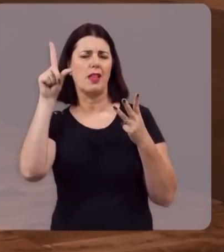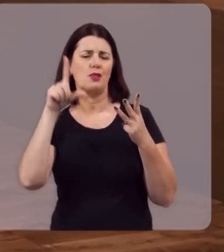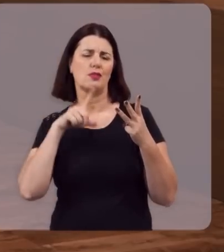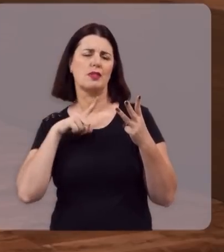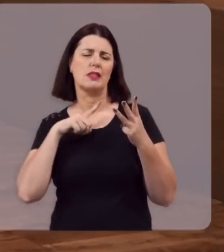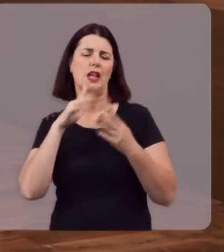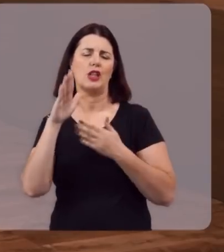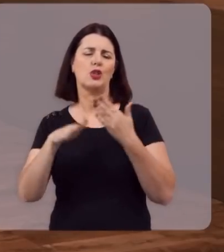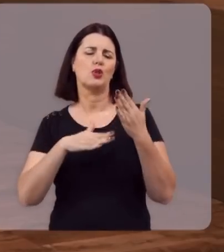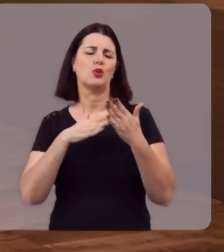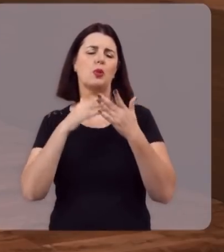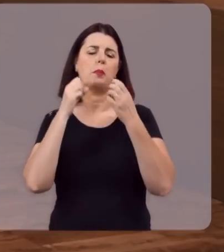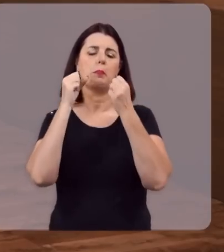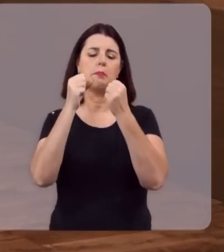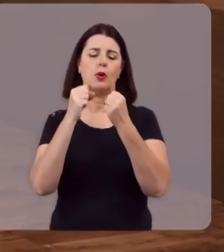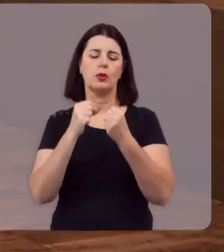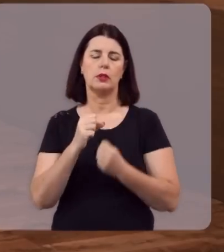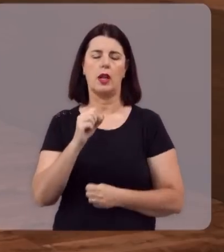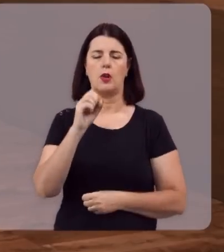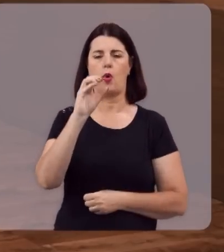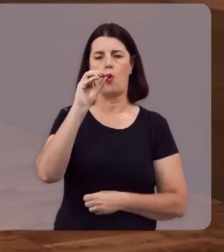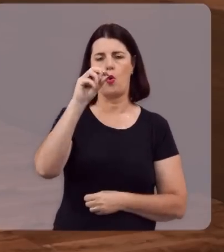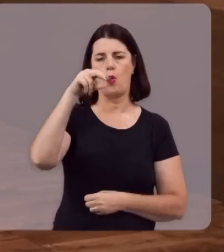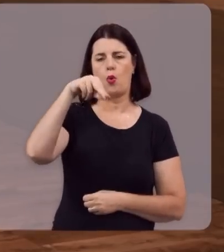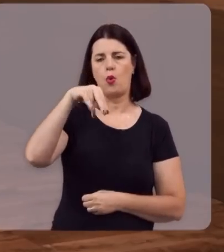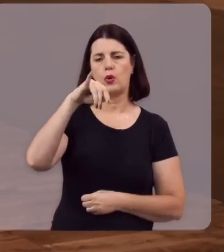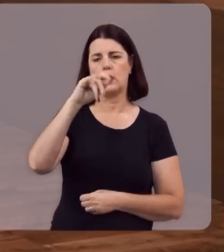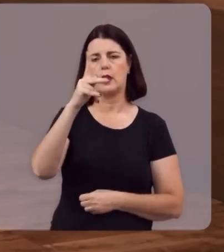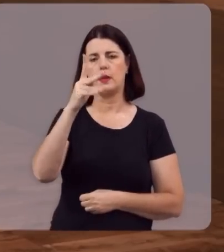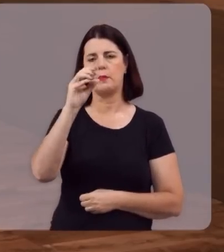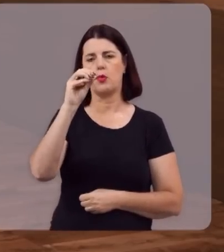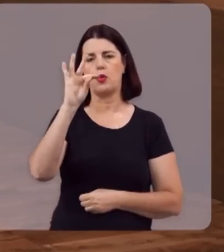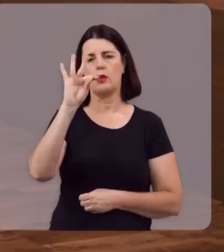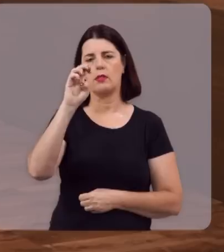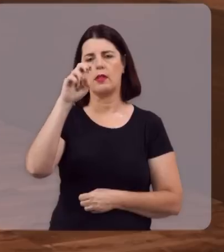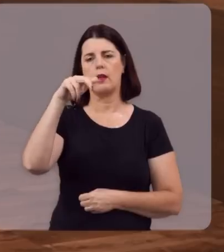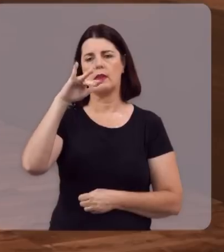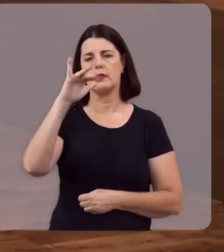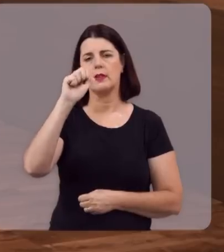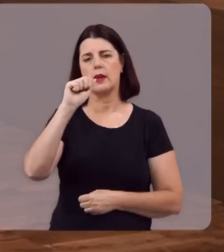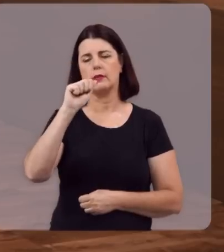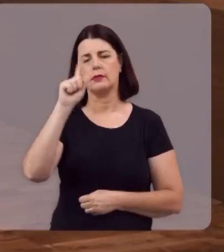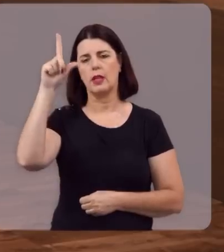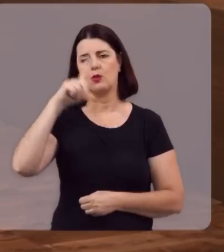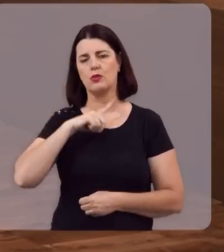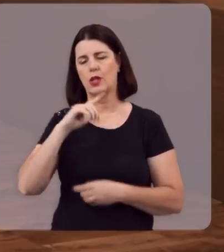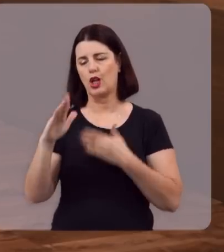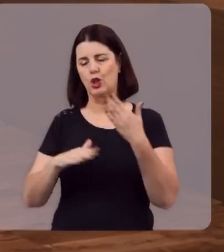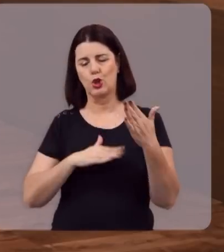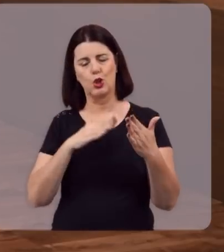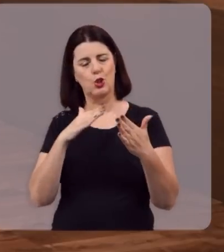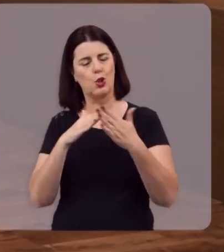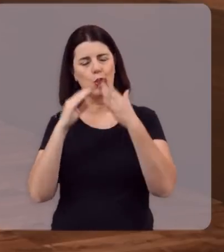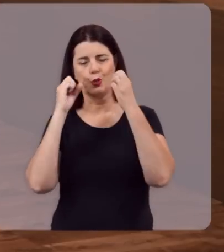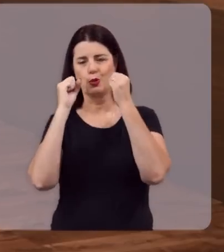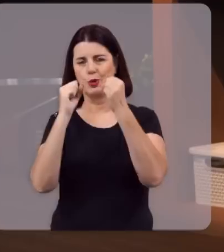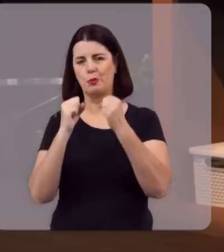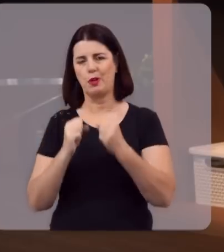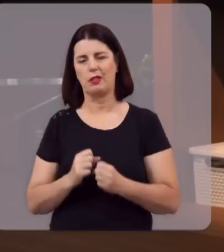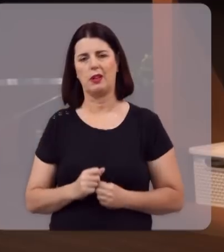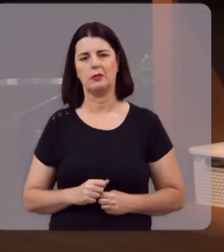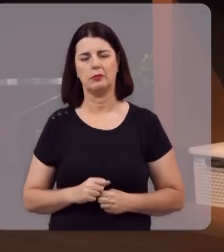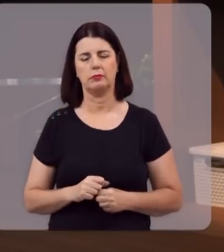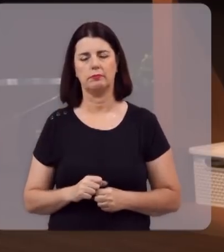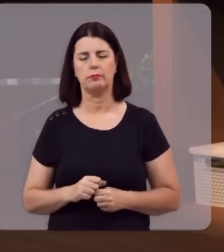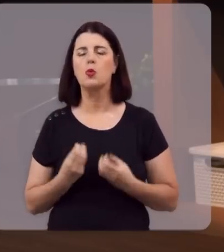sobre a onipotência divina ou seja ele é todo poderoso Quais